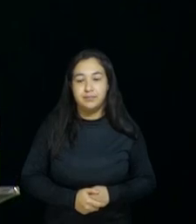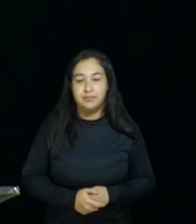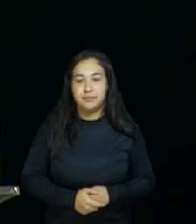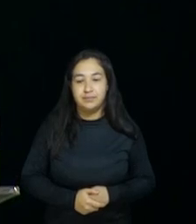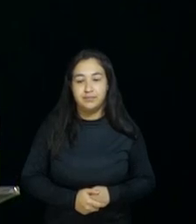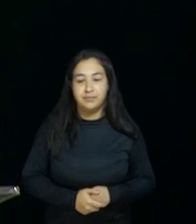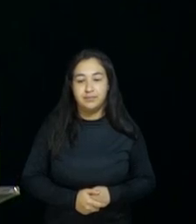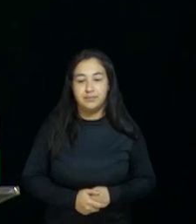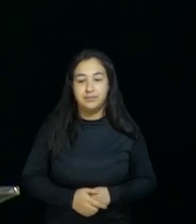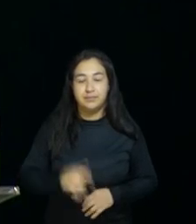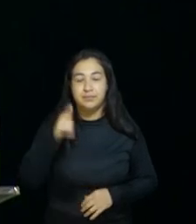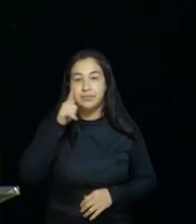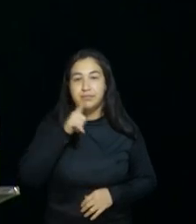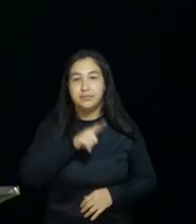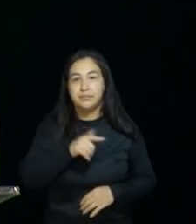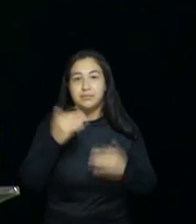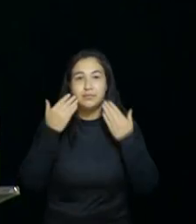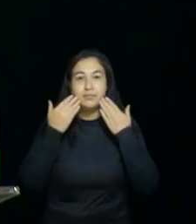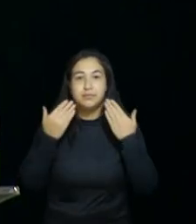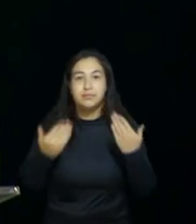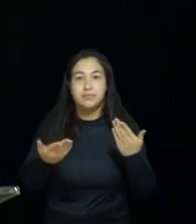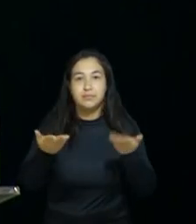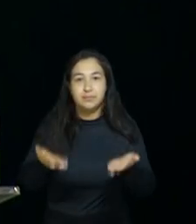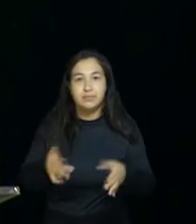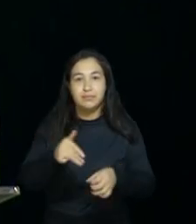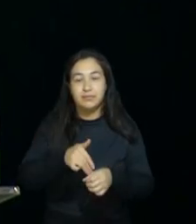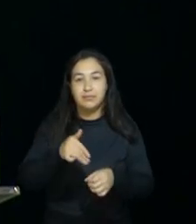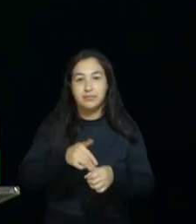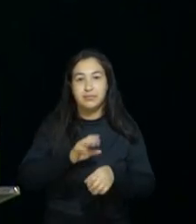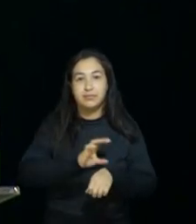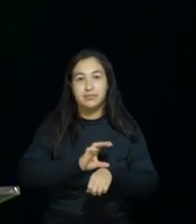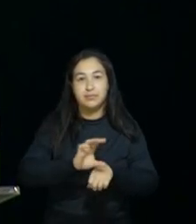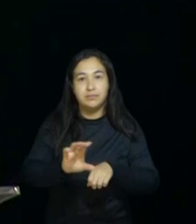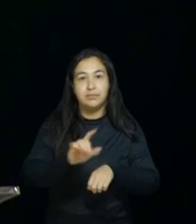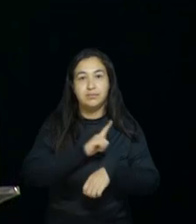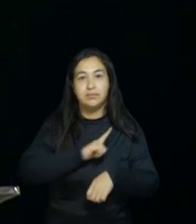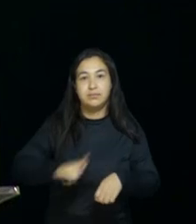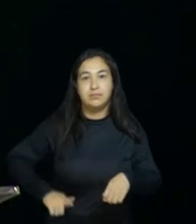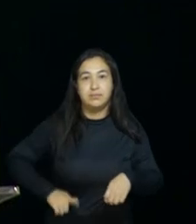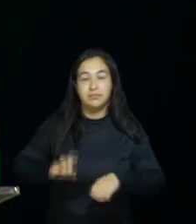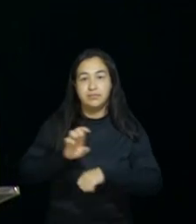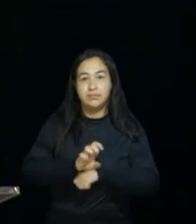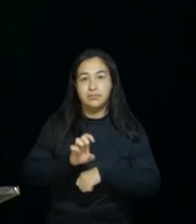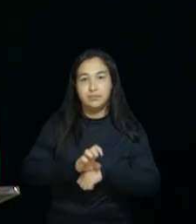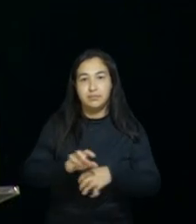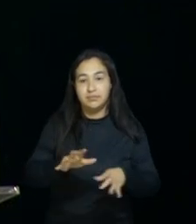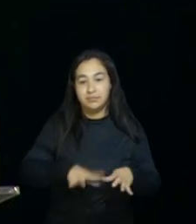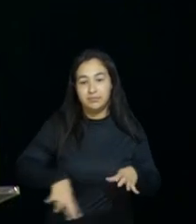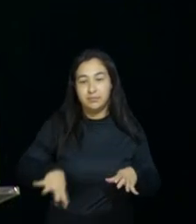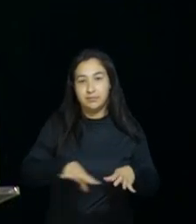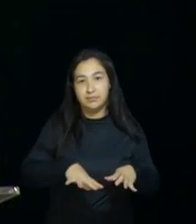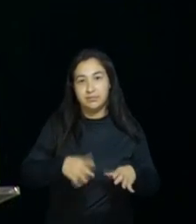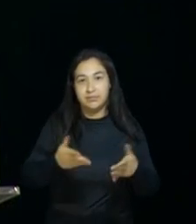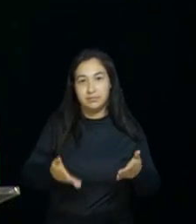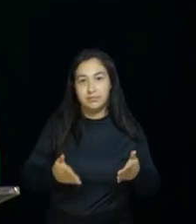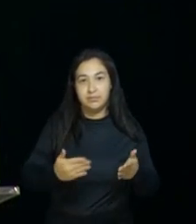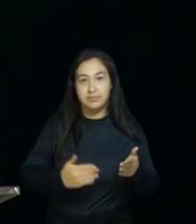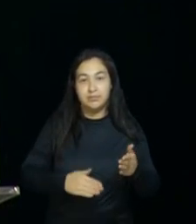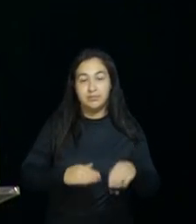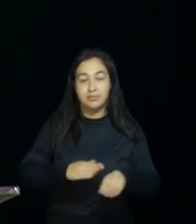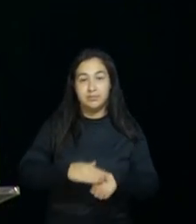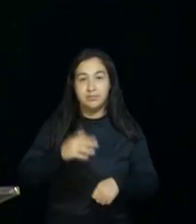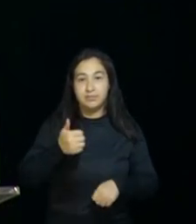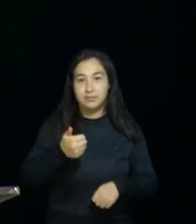A oportunidade de mostrar a nossa cidade, os investimentos que o governo do Estado tem feito aqui na nossa região, que ultrapassam 125 milhões de